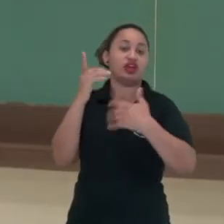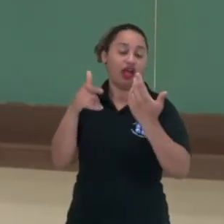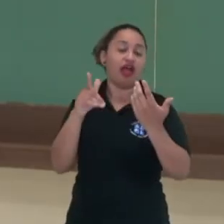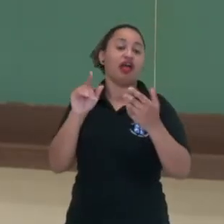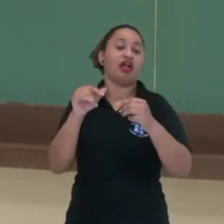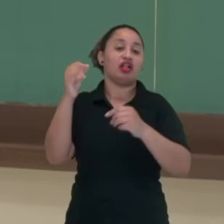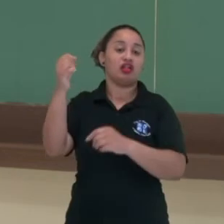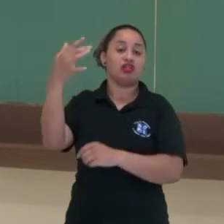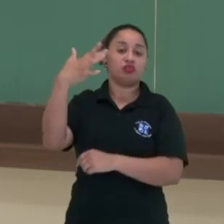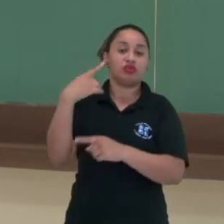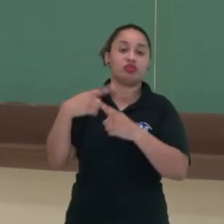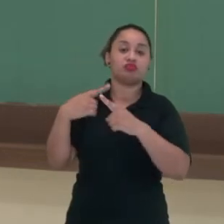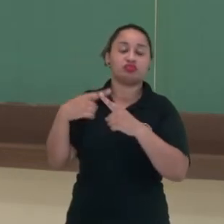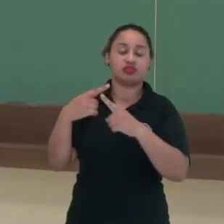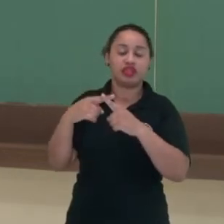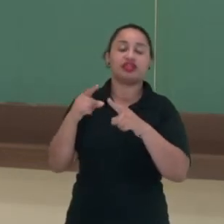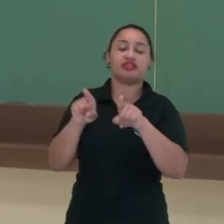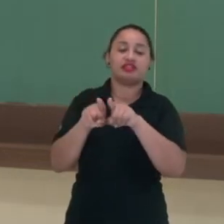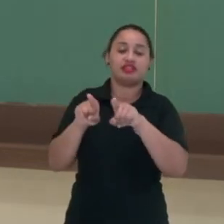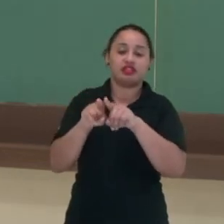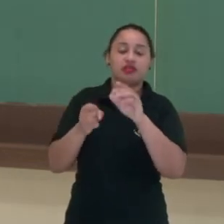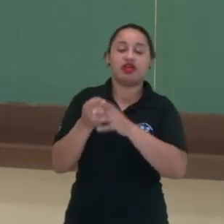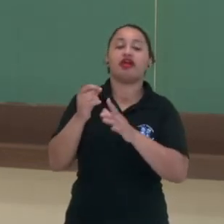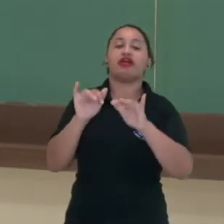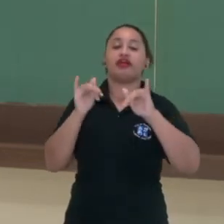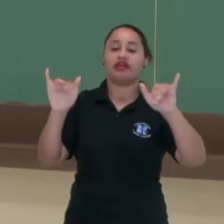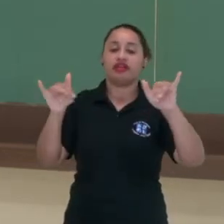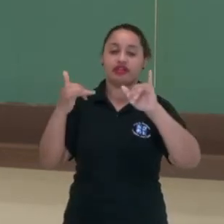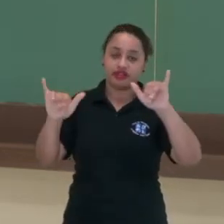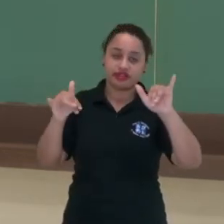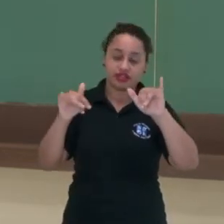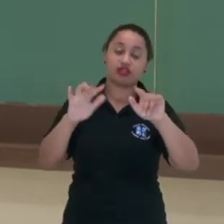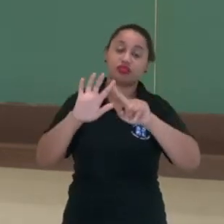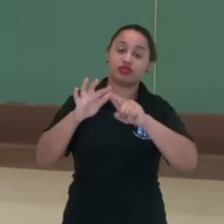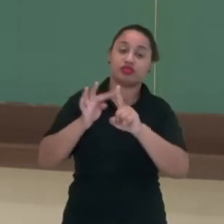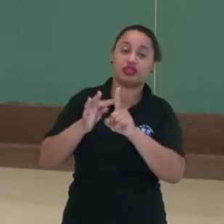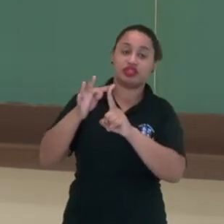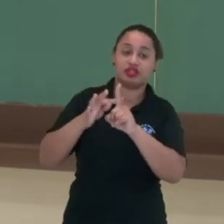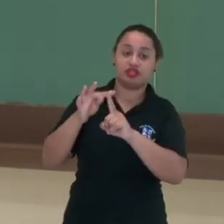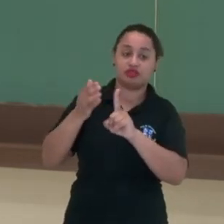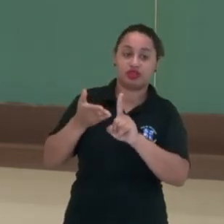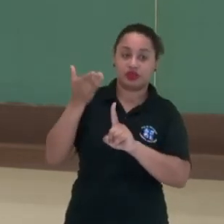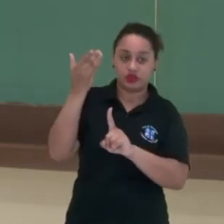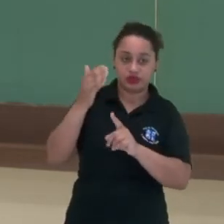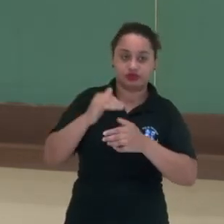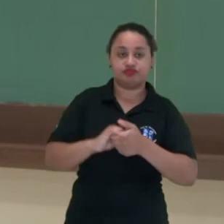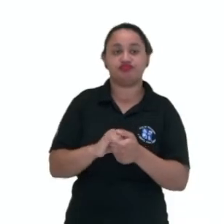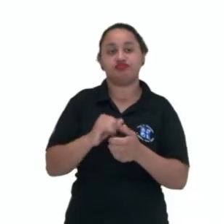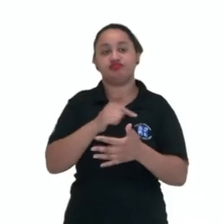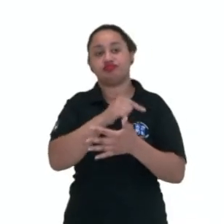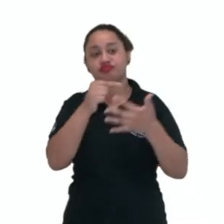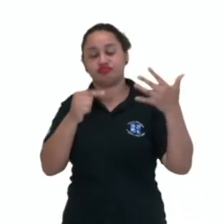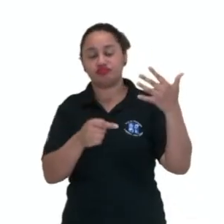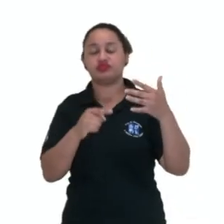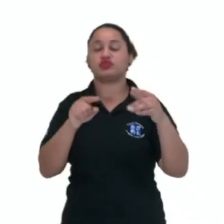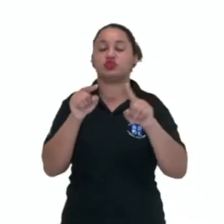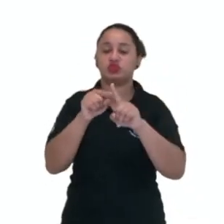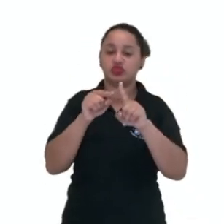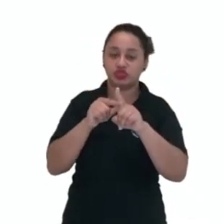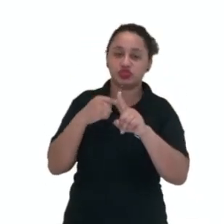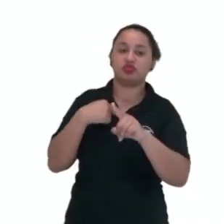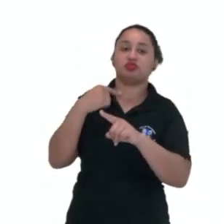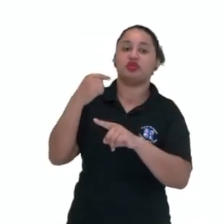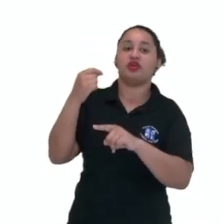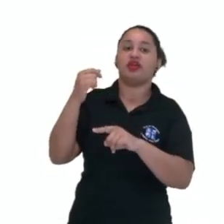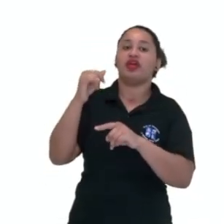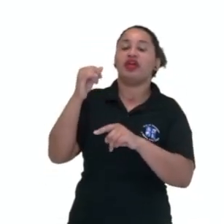luminosas porque elas produzem essa energia através de uma alta temperatura. Agora, a energia